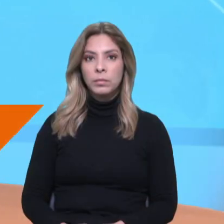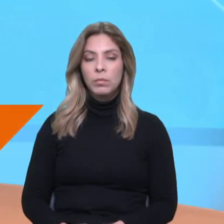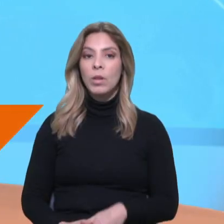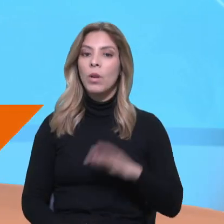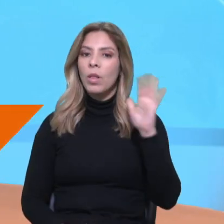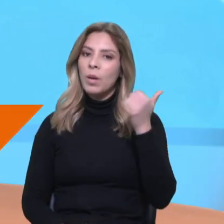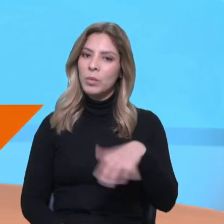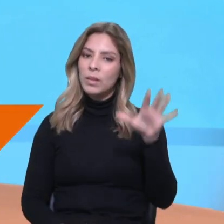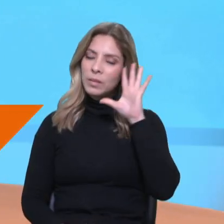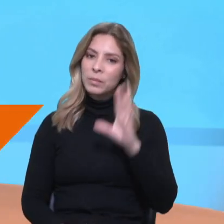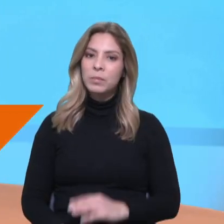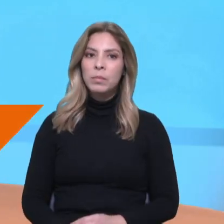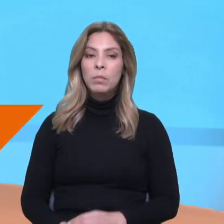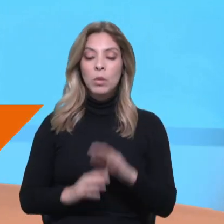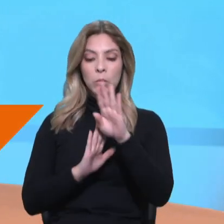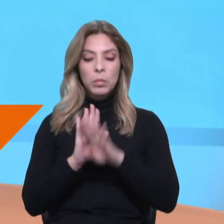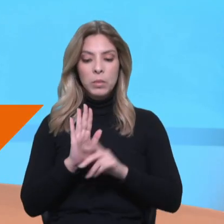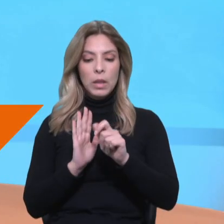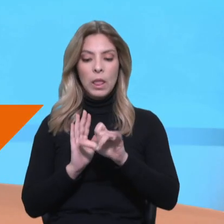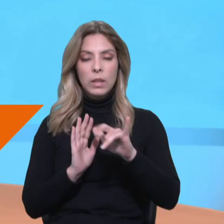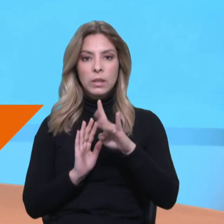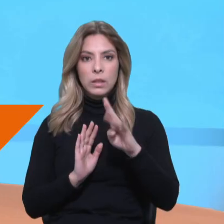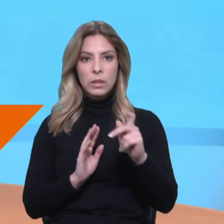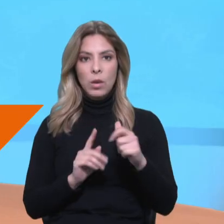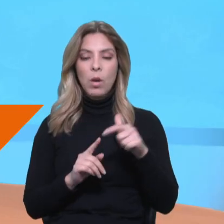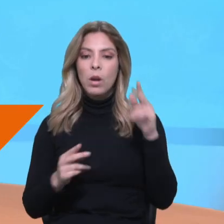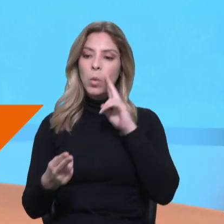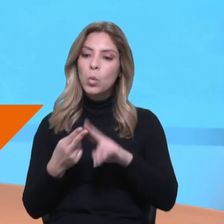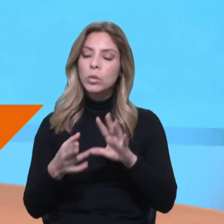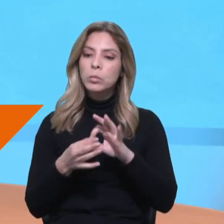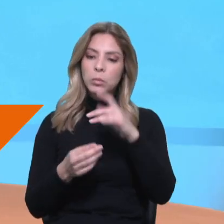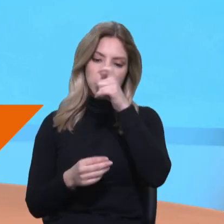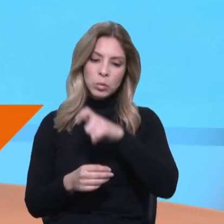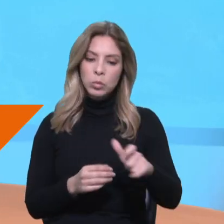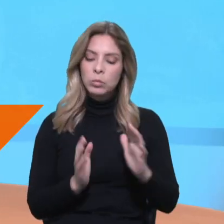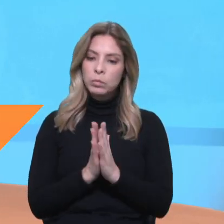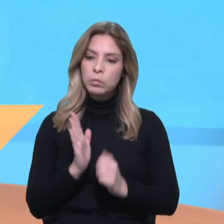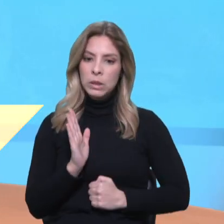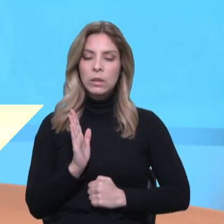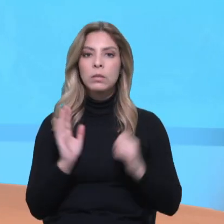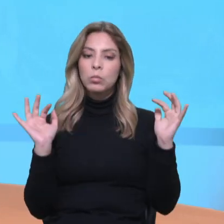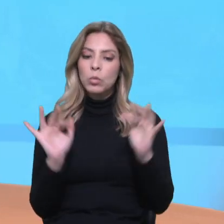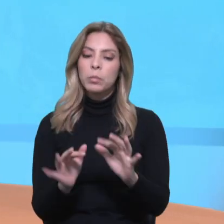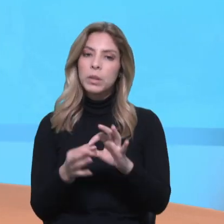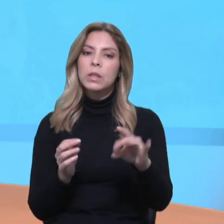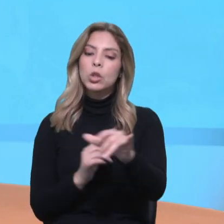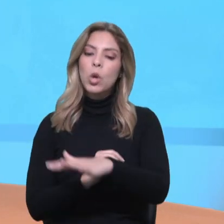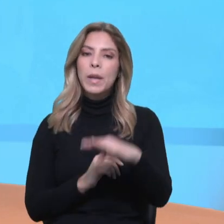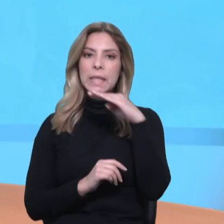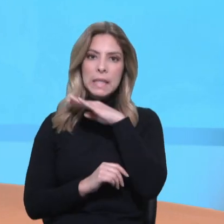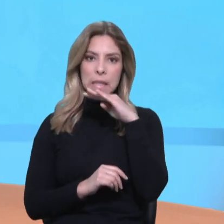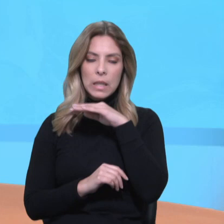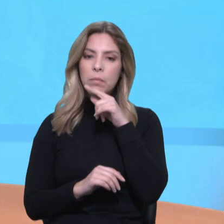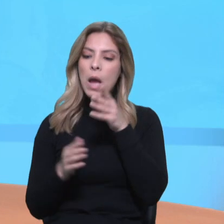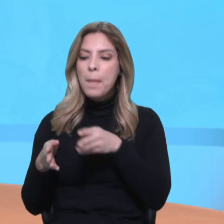Olá, boa tarde. O programa Eclésia olha hoje para um encontro de cristãos que a cada ano tem congregado em Sintra diferentes caminhos que